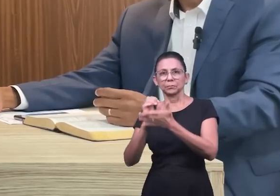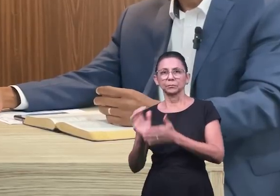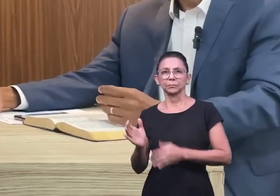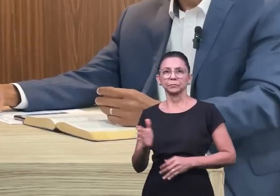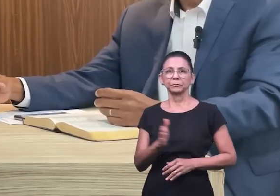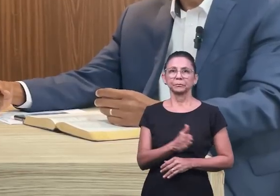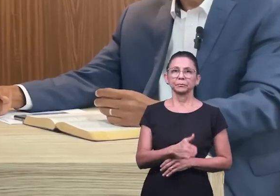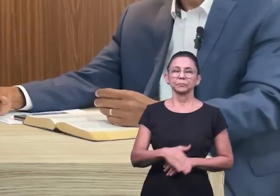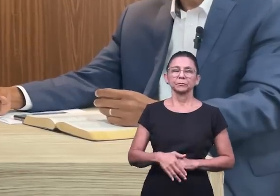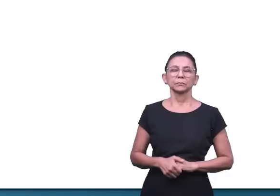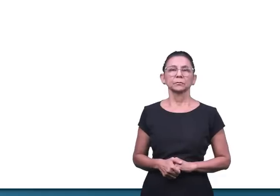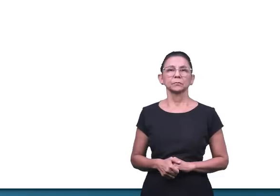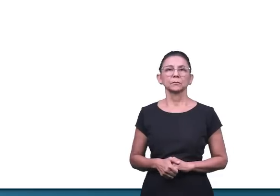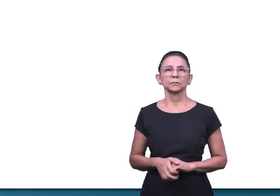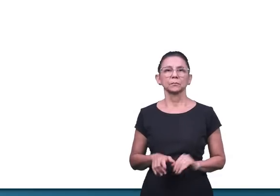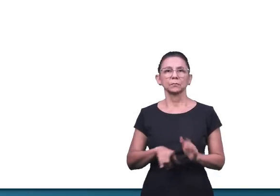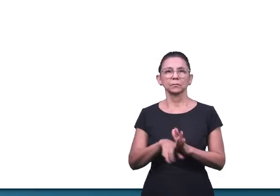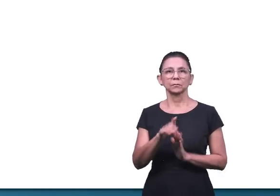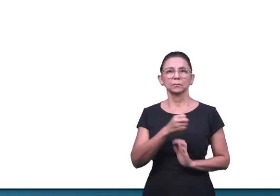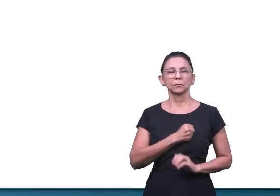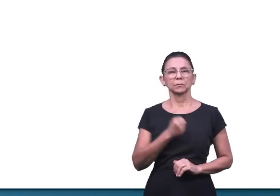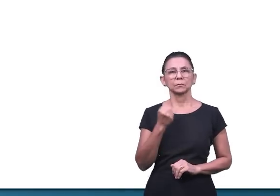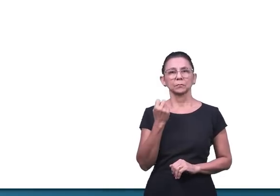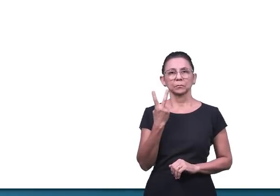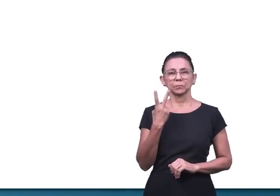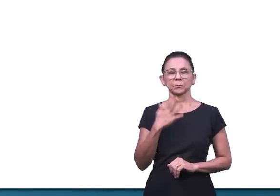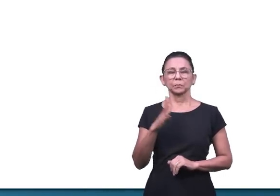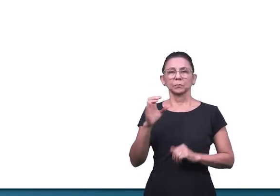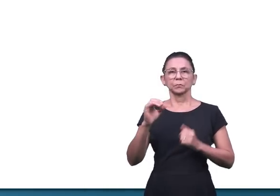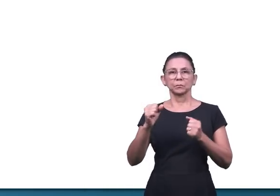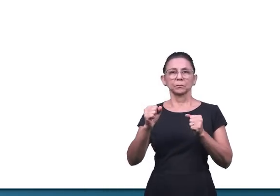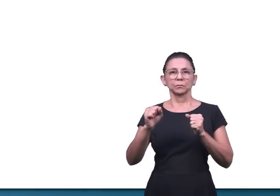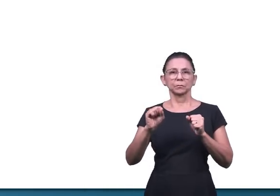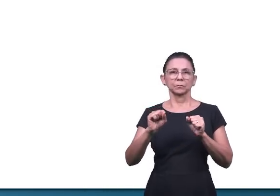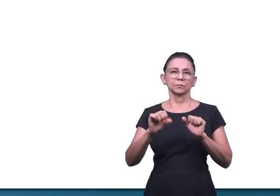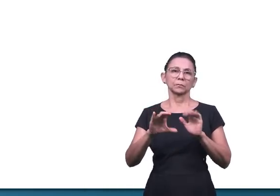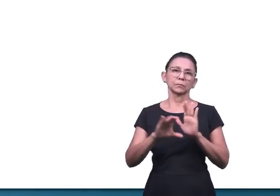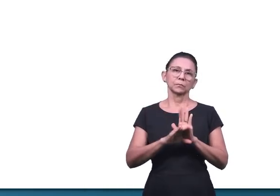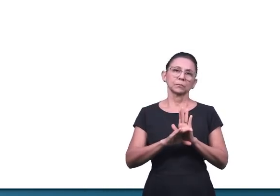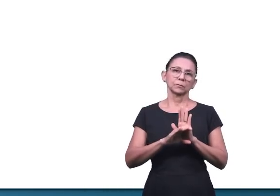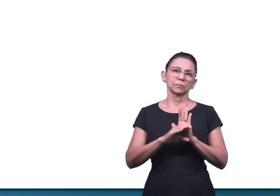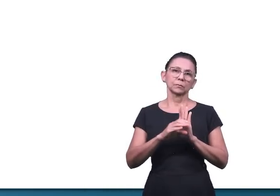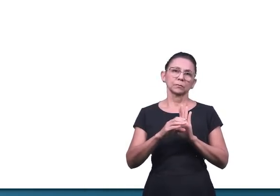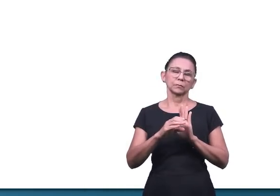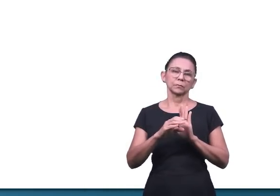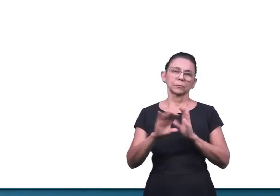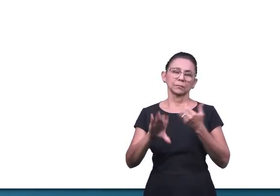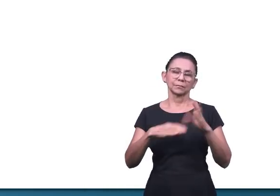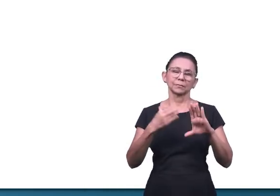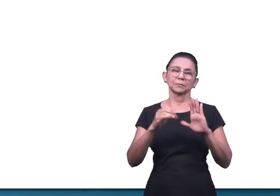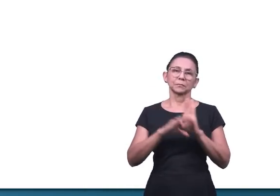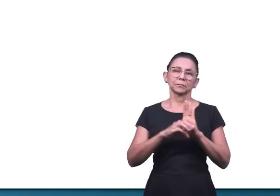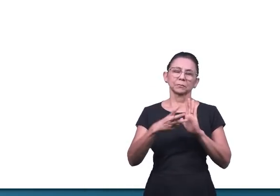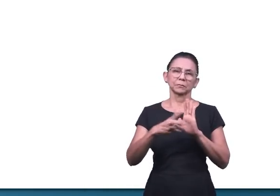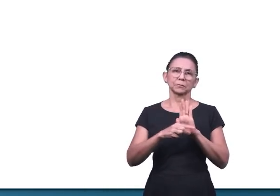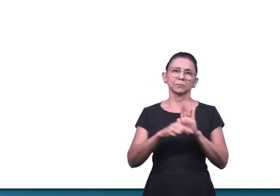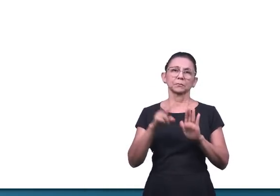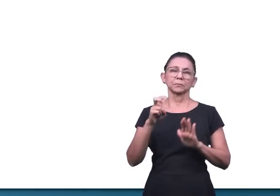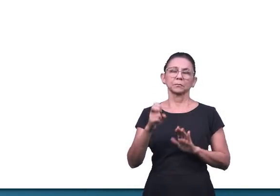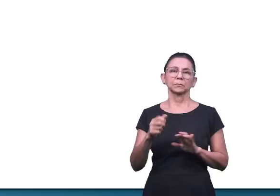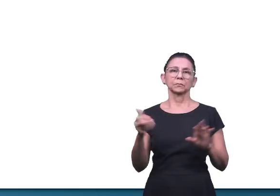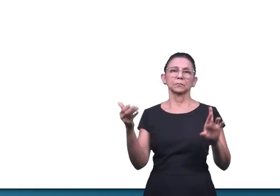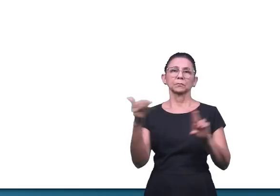pergunta número 2, lendo Cantares, capítulo 3, verso 5, a quem o texto se